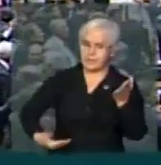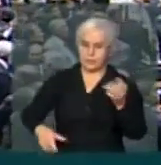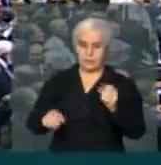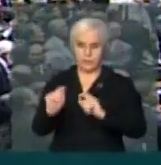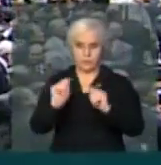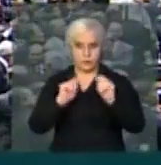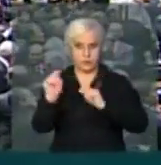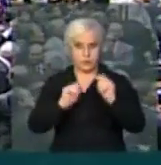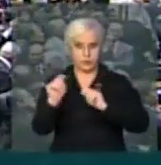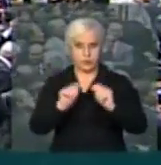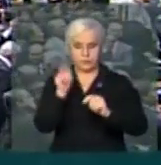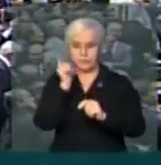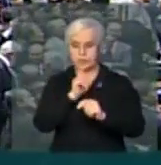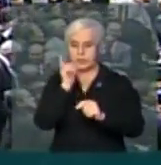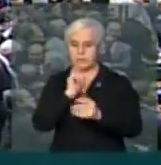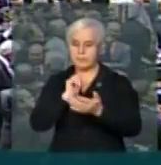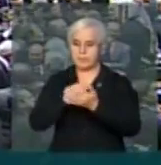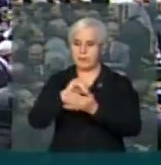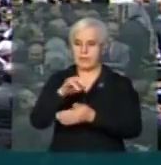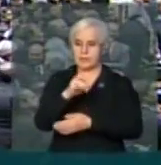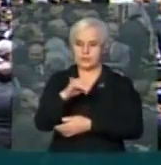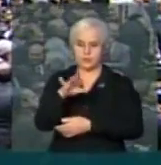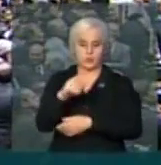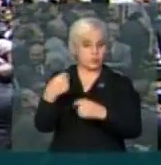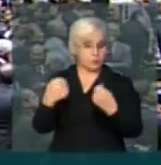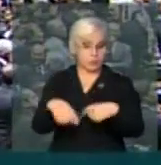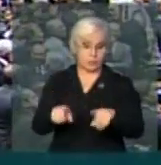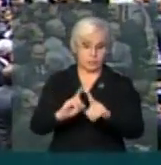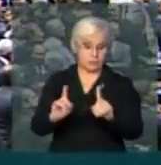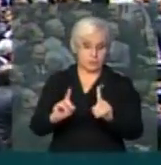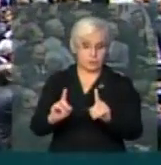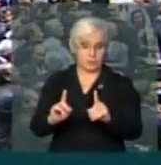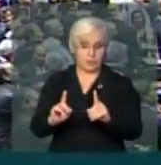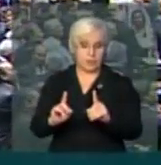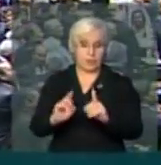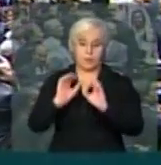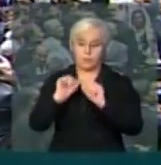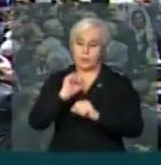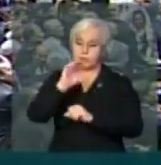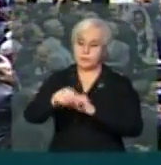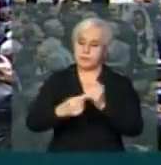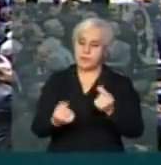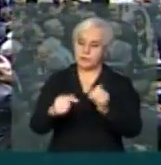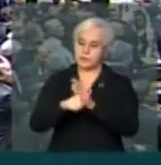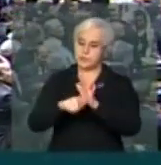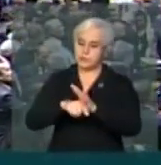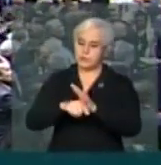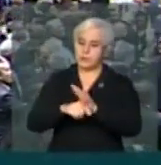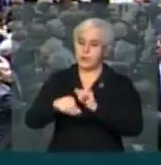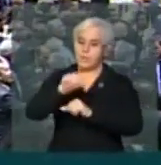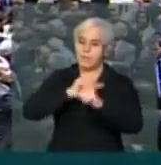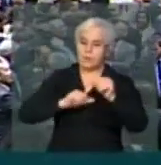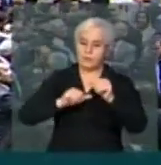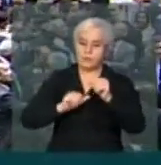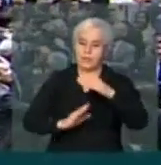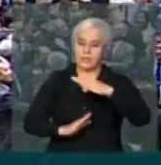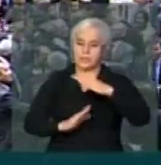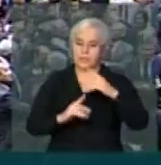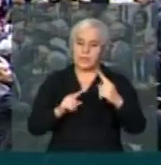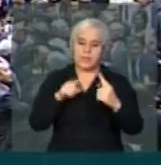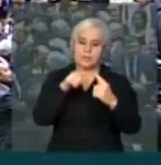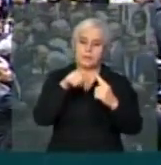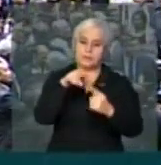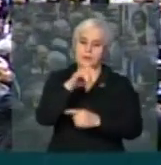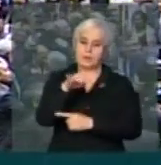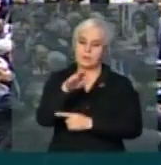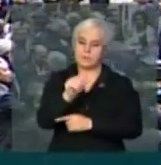poupança para pagar juros da dívida pública, porque muda a meta do superávit primário, que é justamente